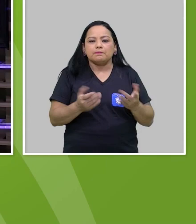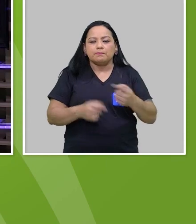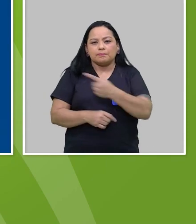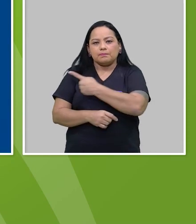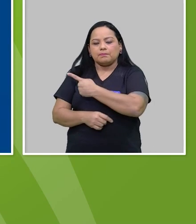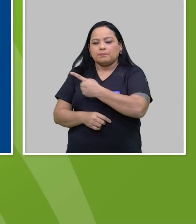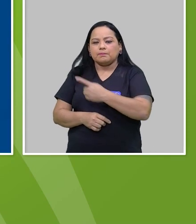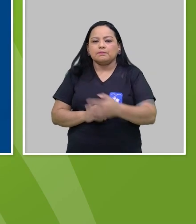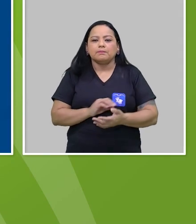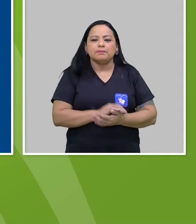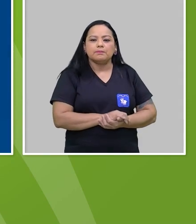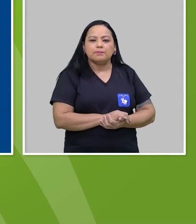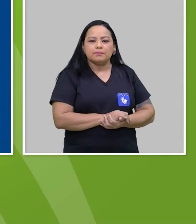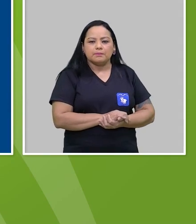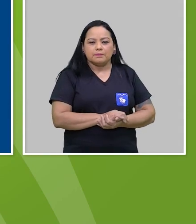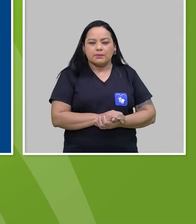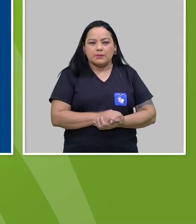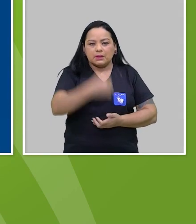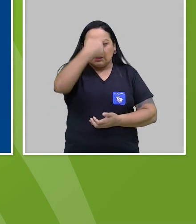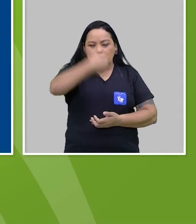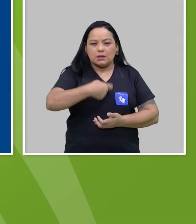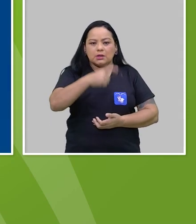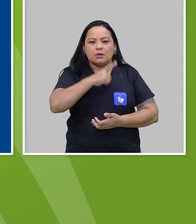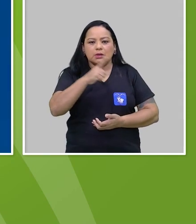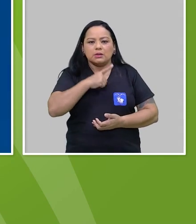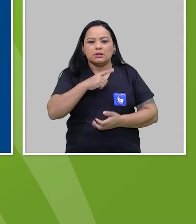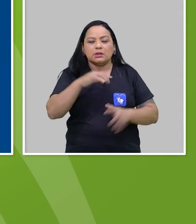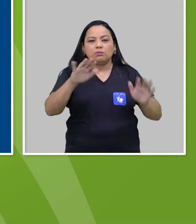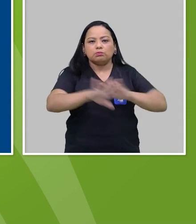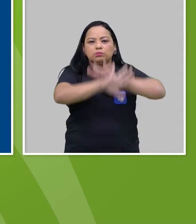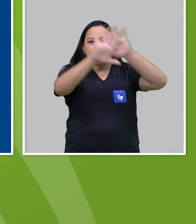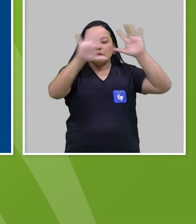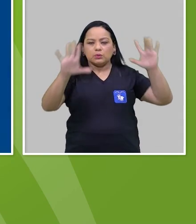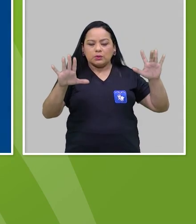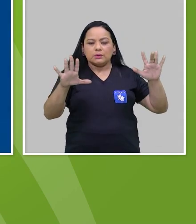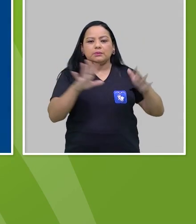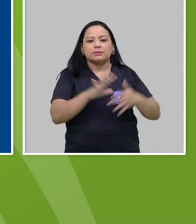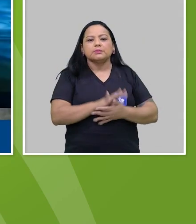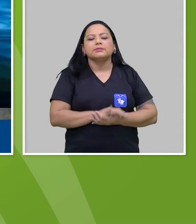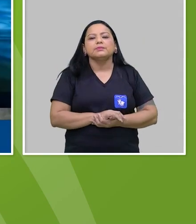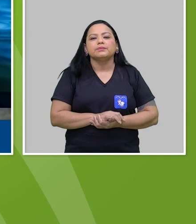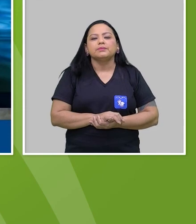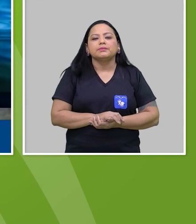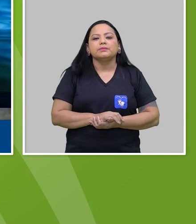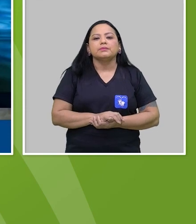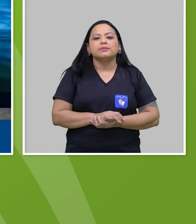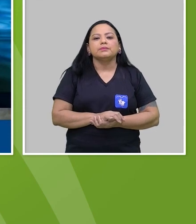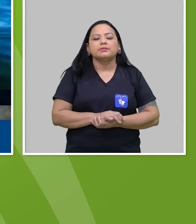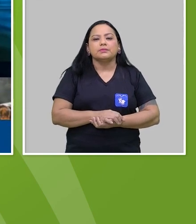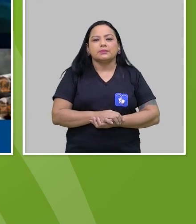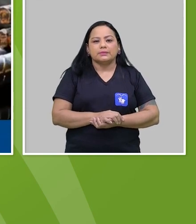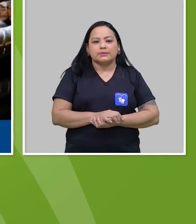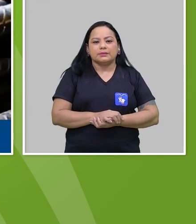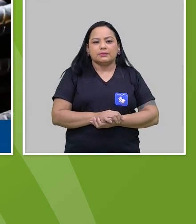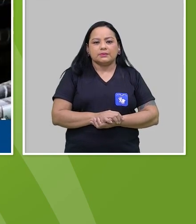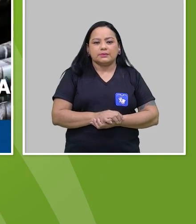Então, olha aí, eu tenho que aqui, ó, no ar, vou aumentar aqui um pouquinho, eu tenho, ó,